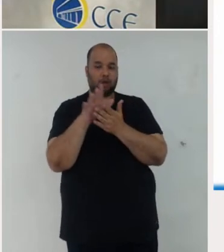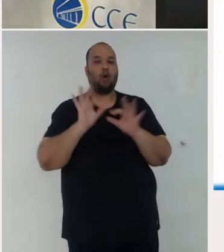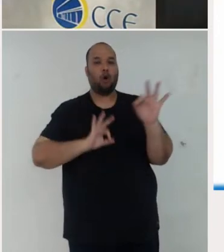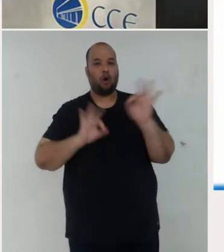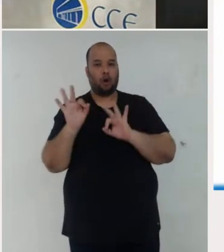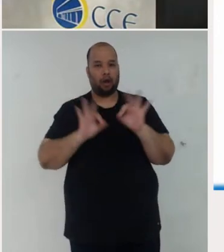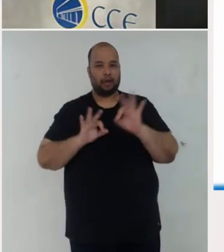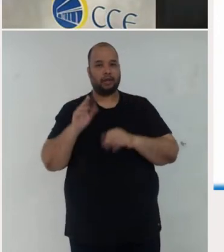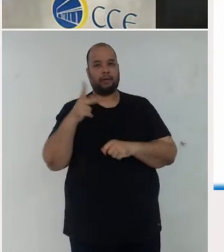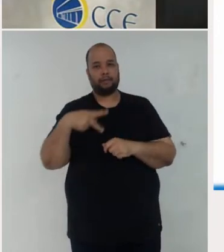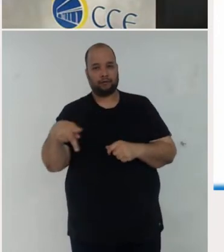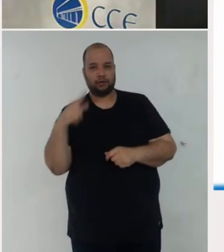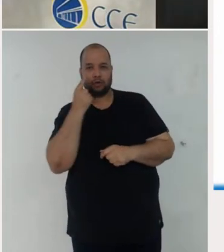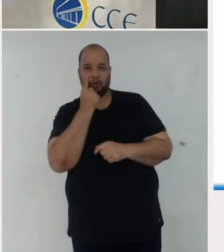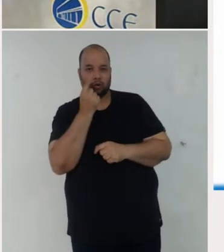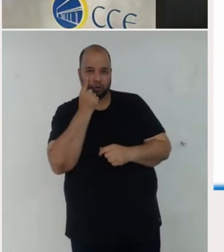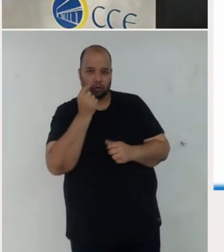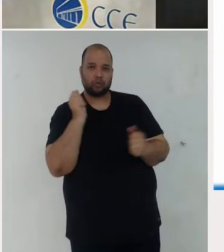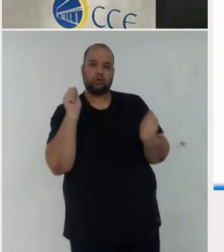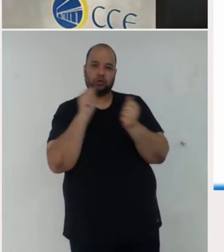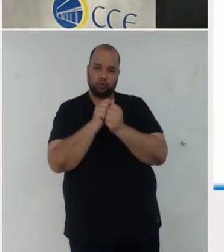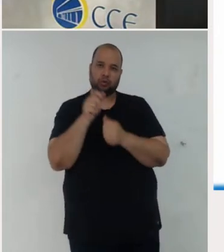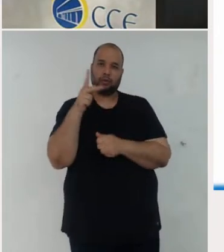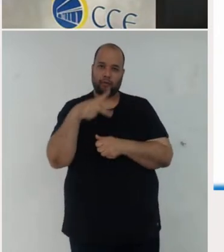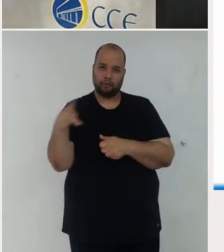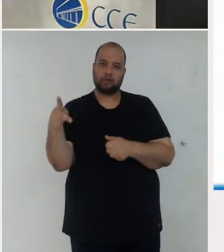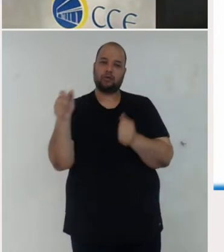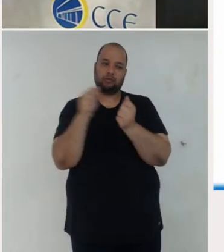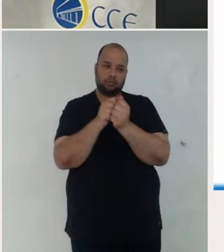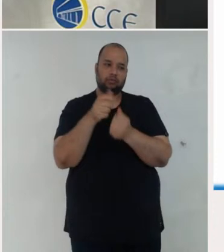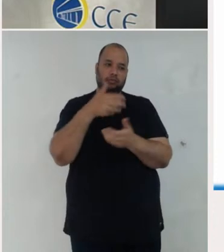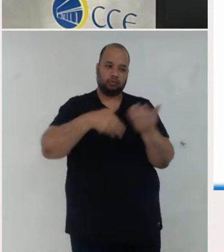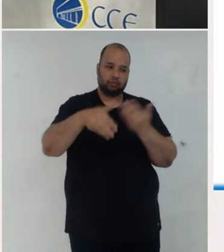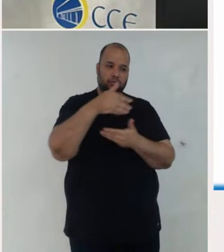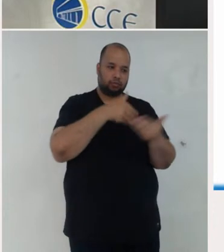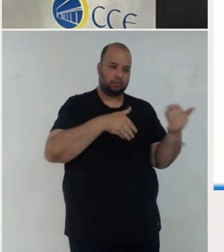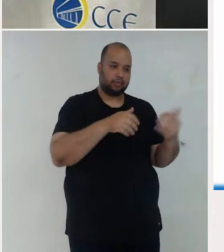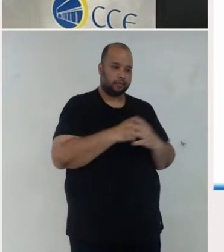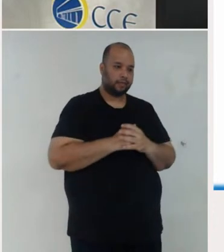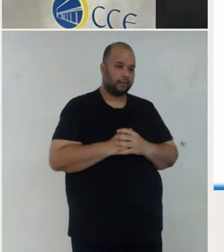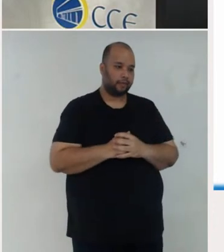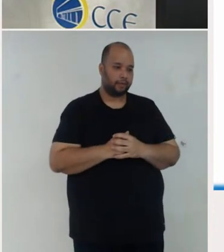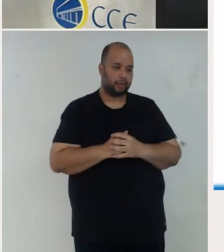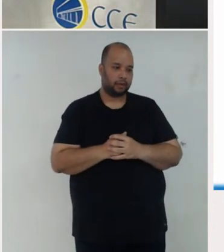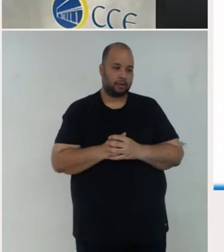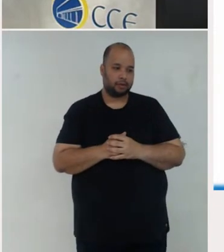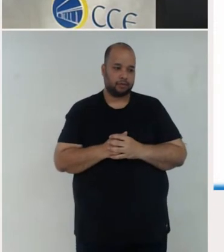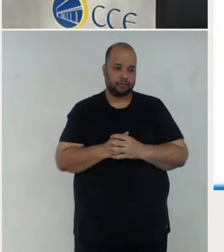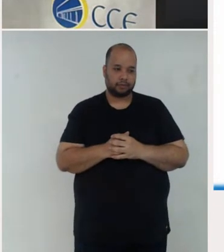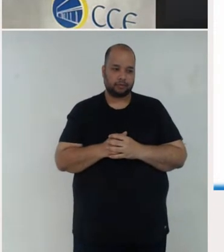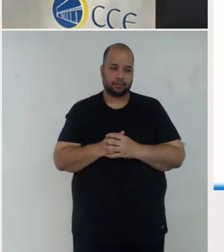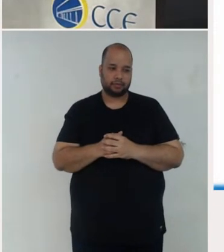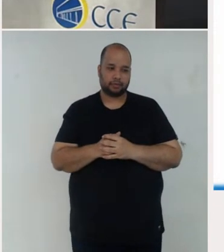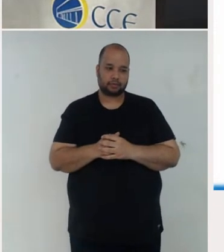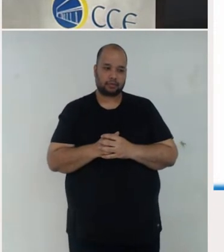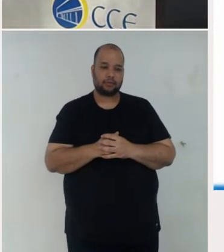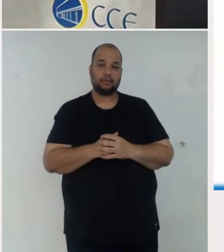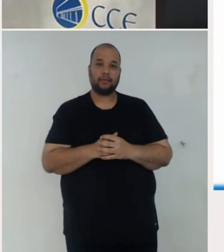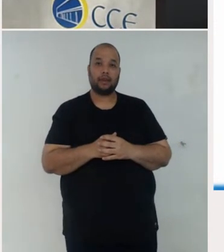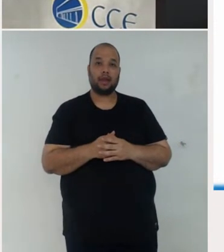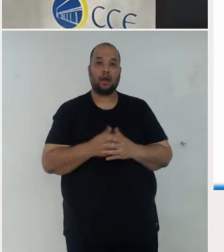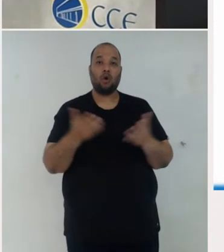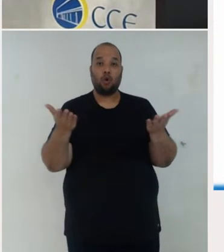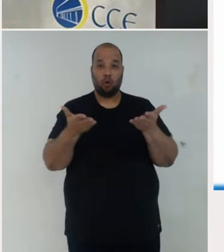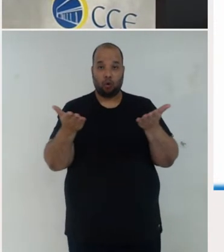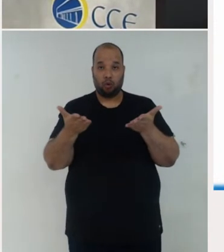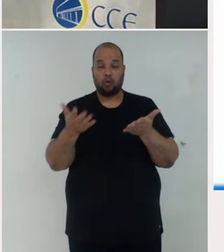idealizada pela professora Ronice, em conjunto com outros professores. Pode passar lá. Isso. E, atualmente,